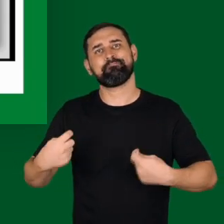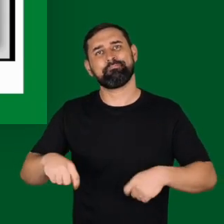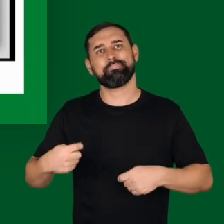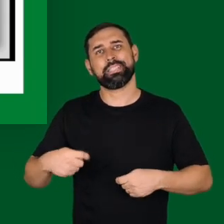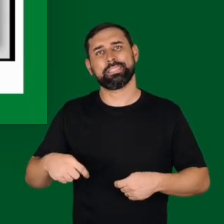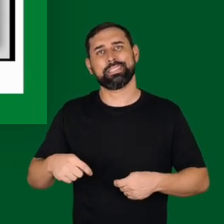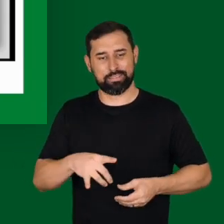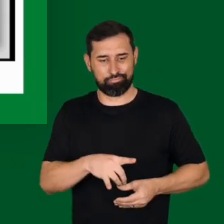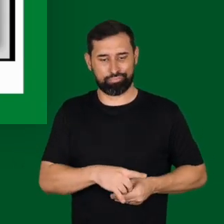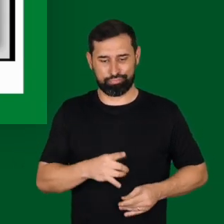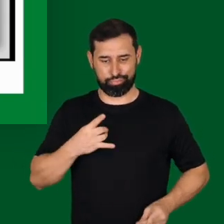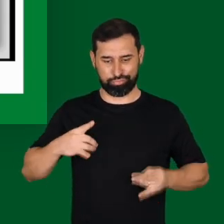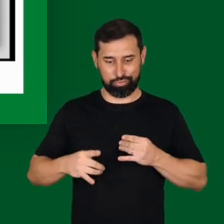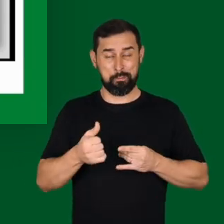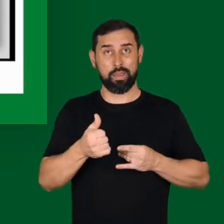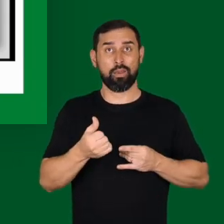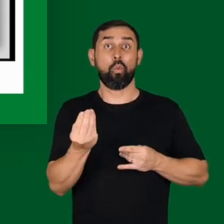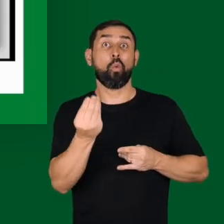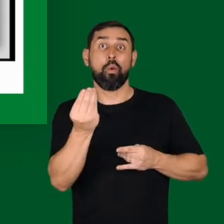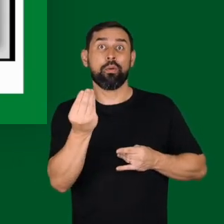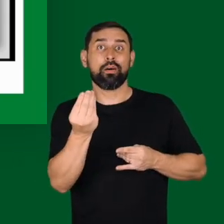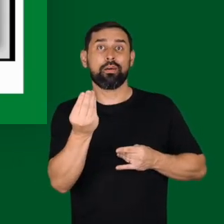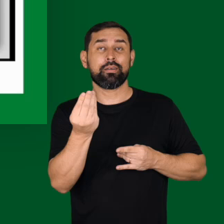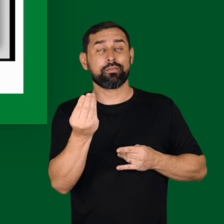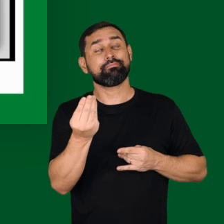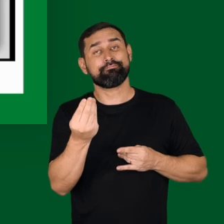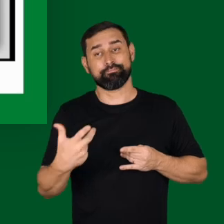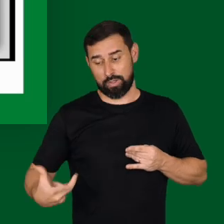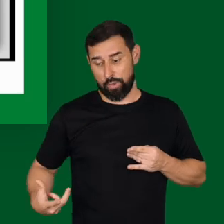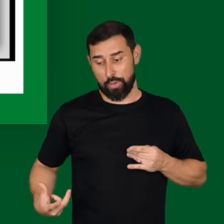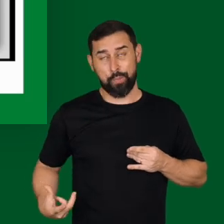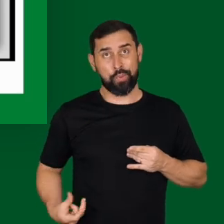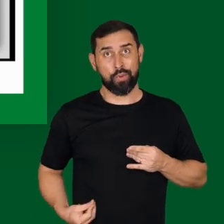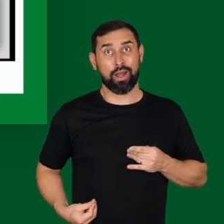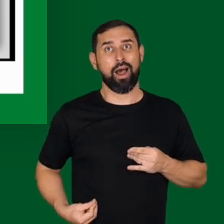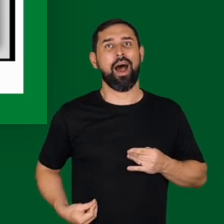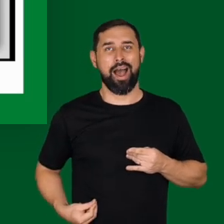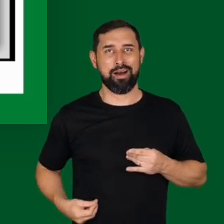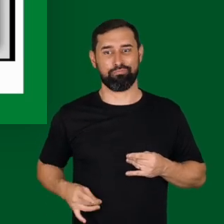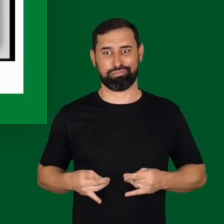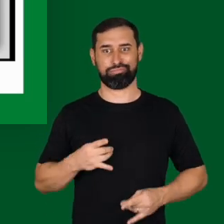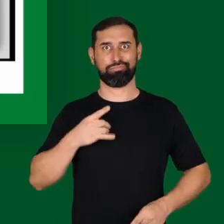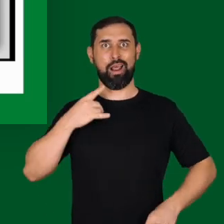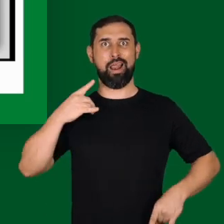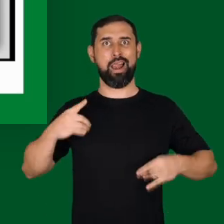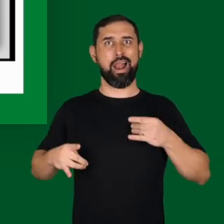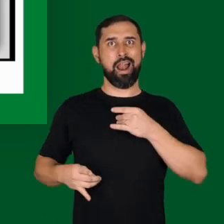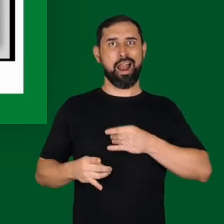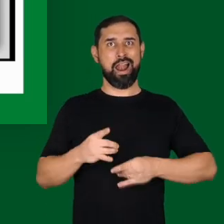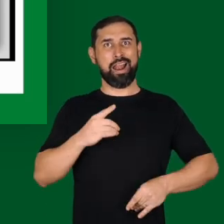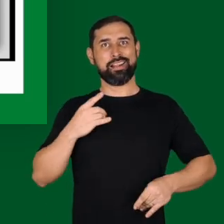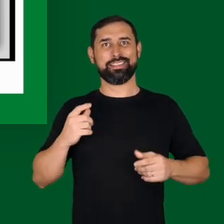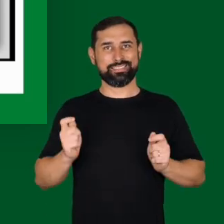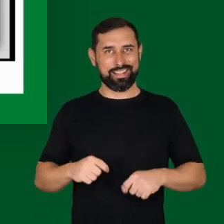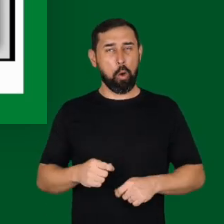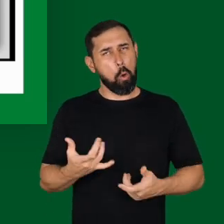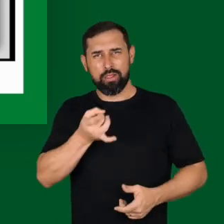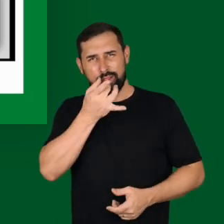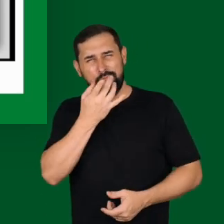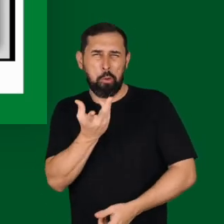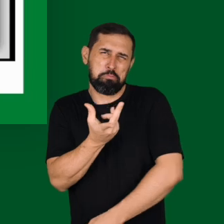1 é a base da insulina, Então, por ser uma deficiência na produção desse hormônio, o tratamento